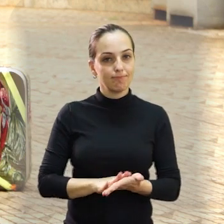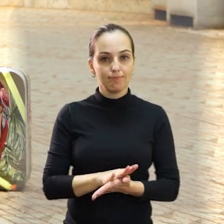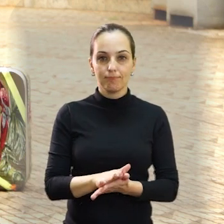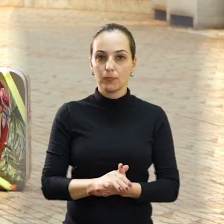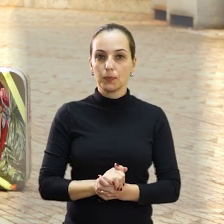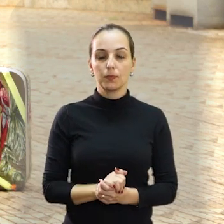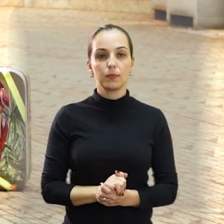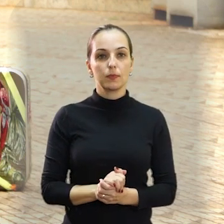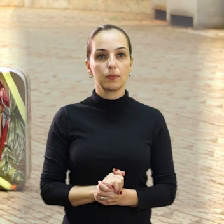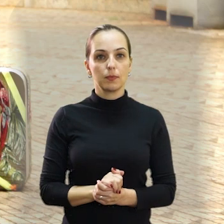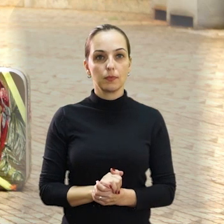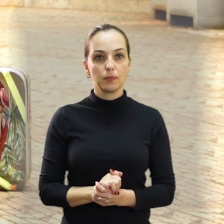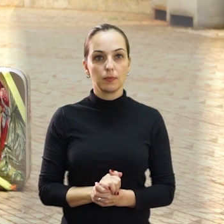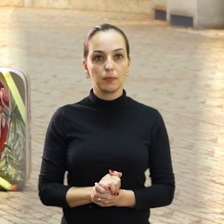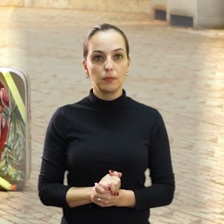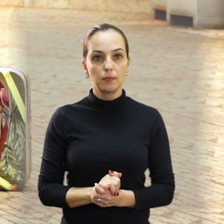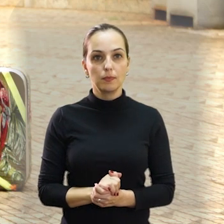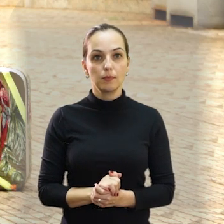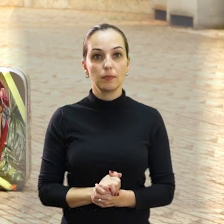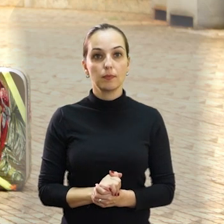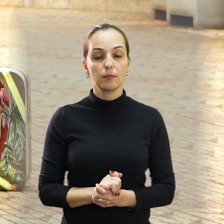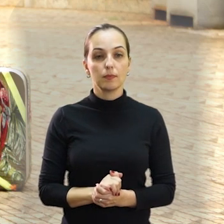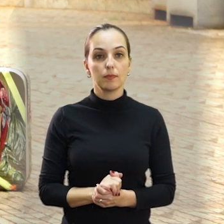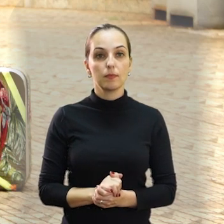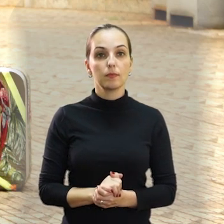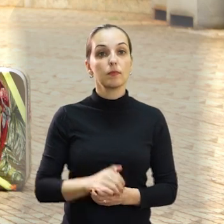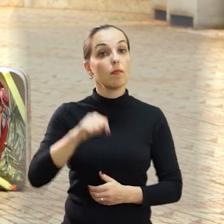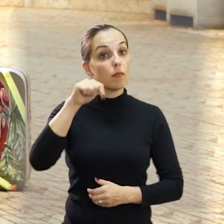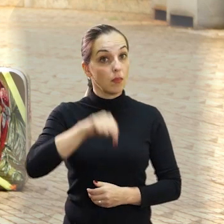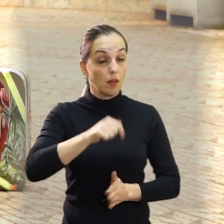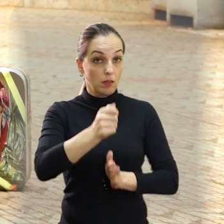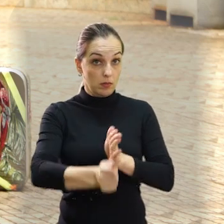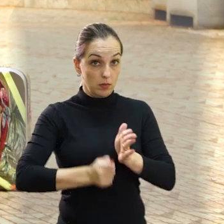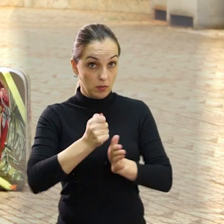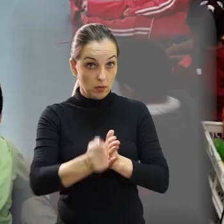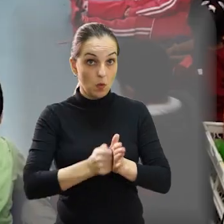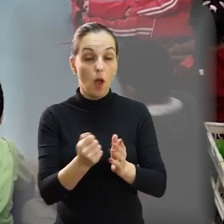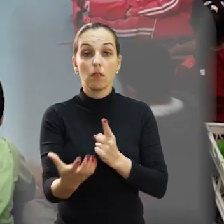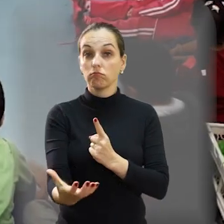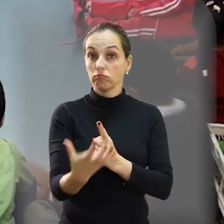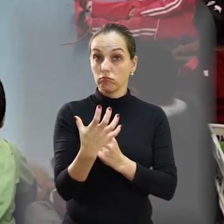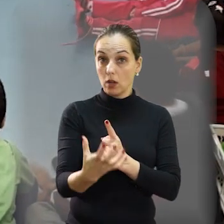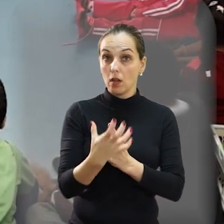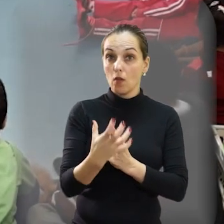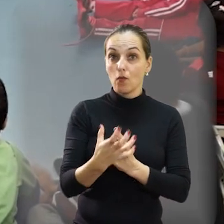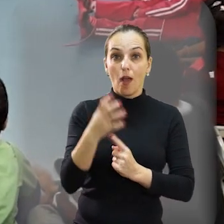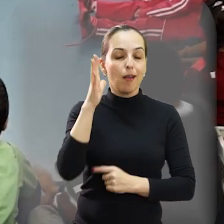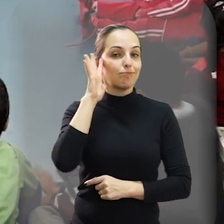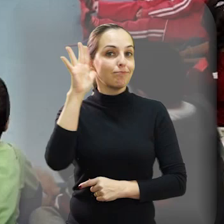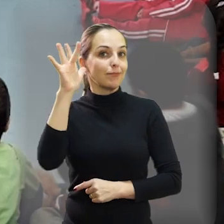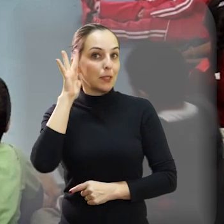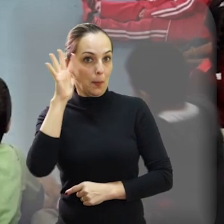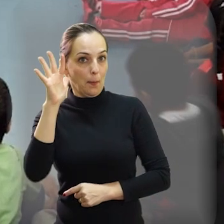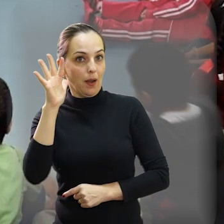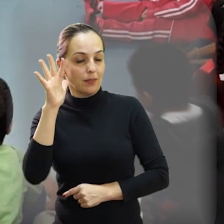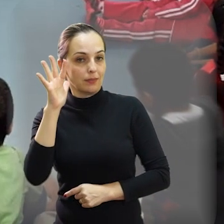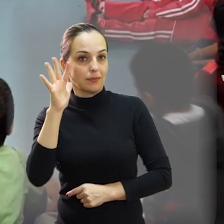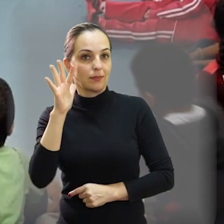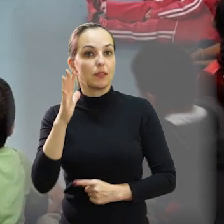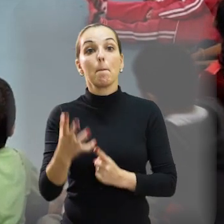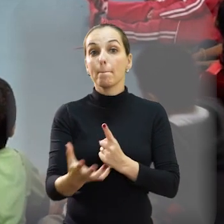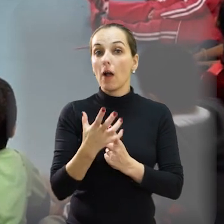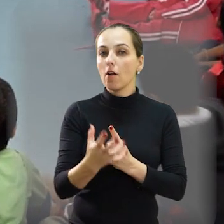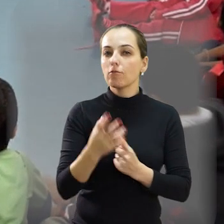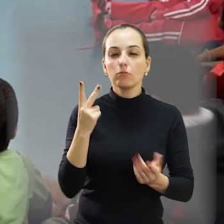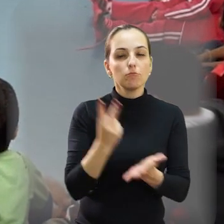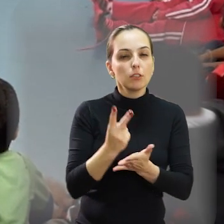populares e às vezes até gratuito, mas que ainda falta um pouquinho mais do interesse. Araraquara me inspira muito,